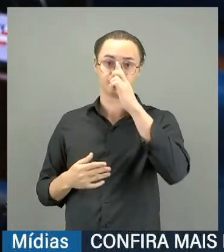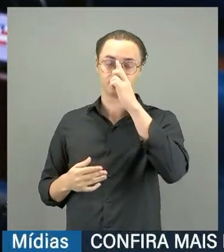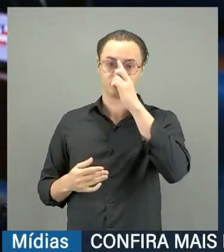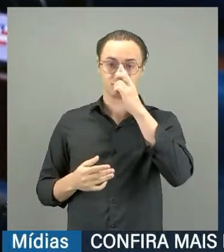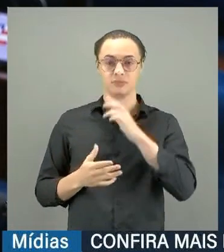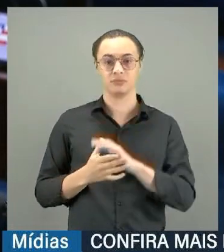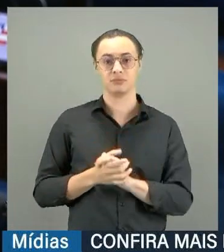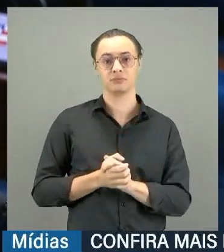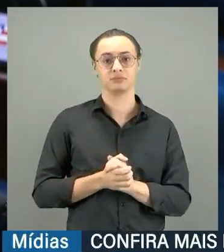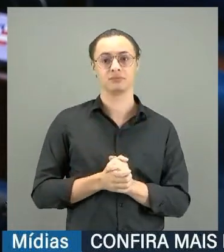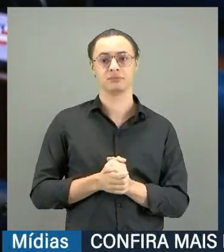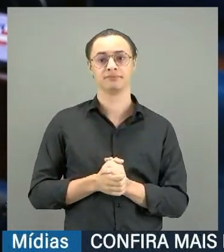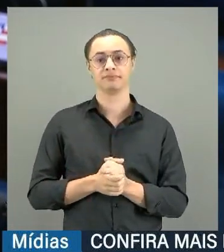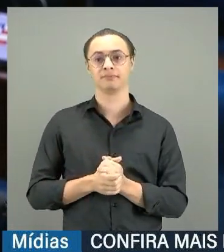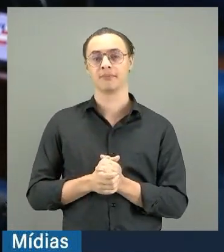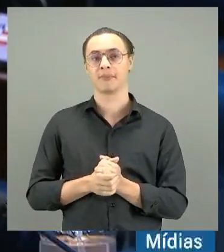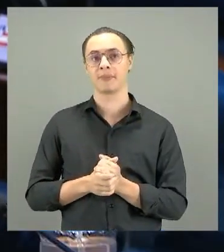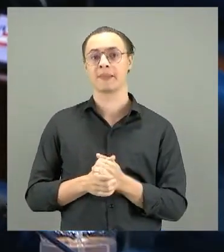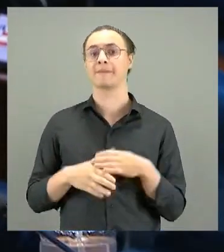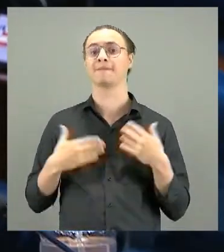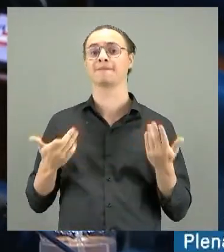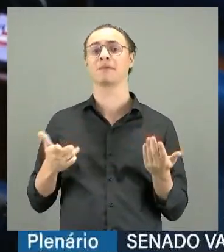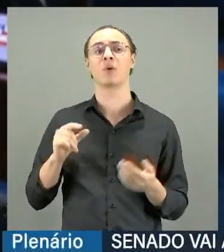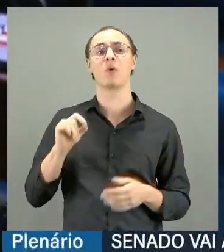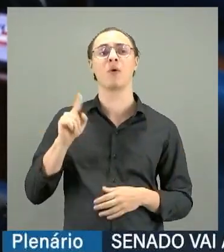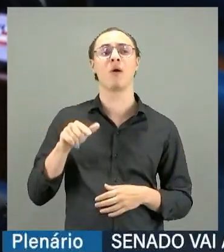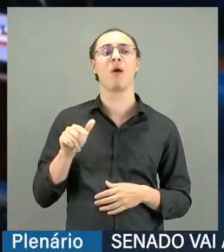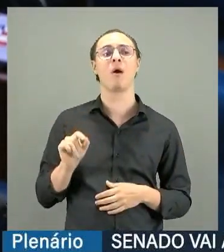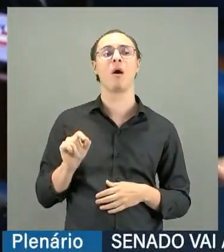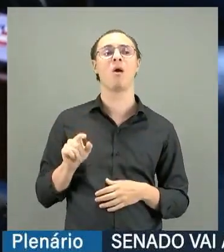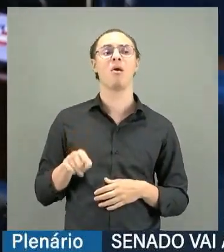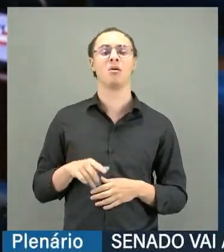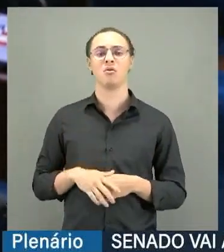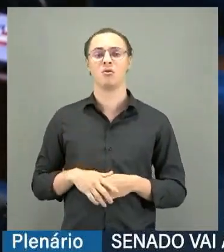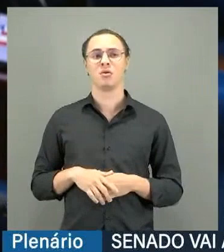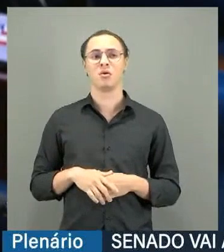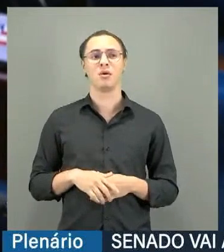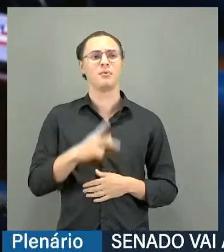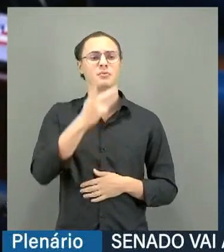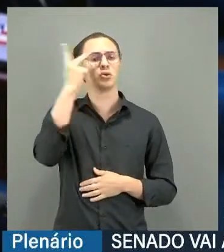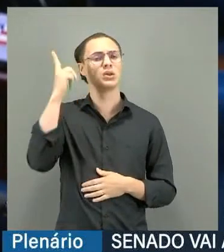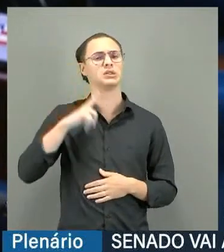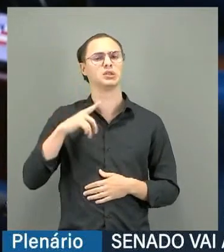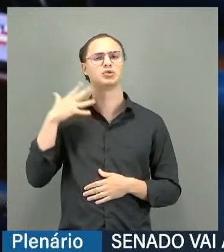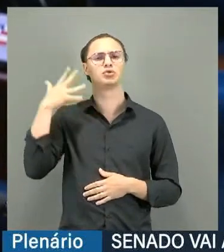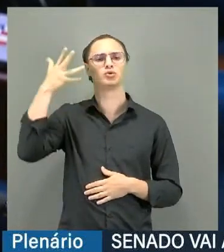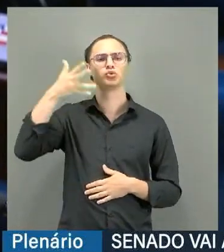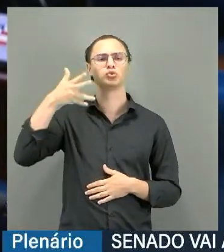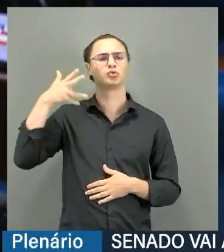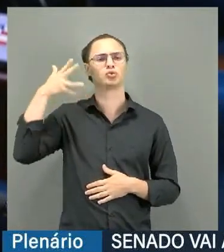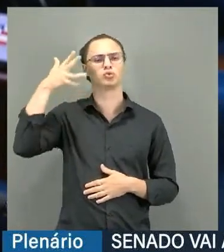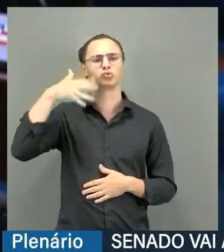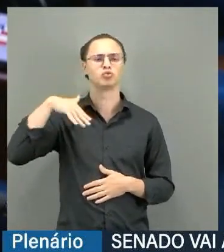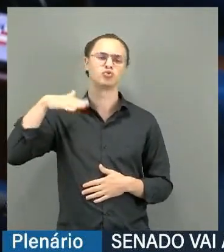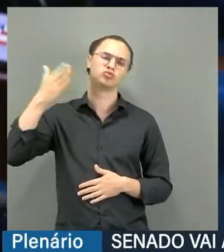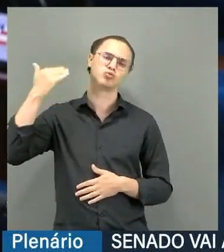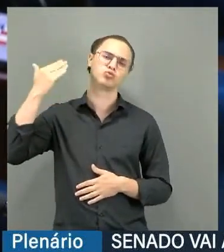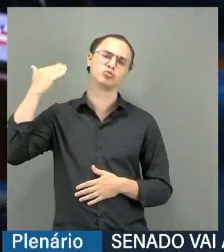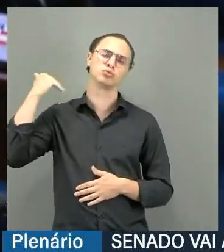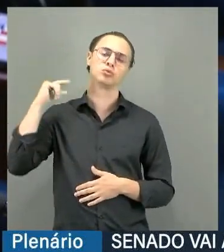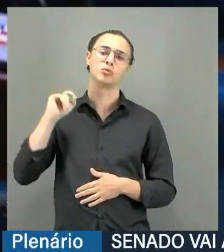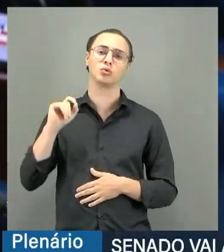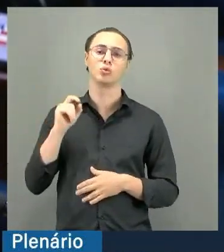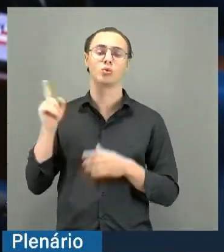que é isso que é isso quem é que tinha discurso anos atrás